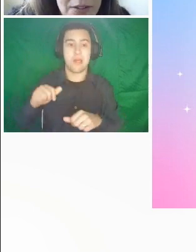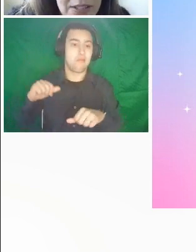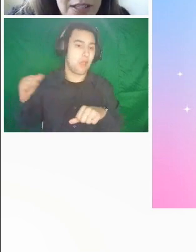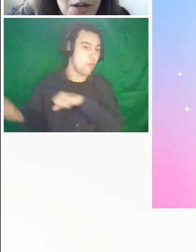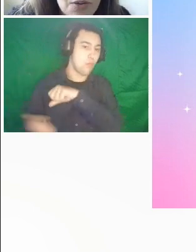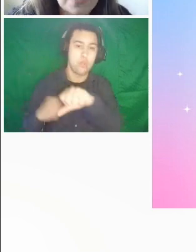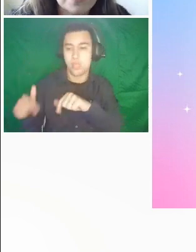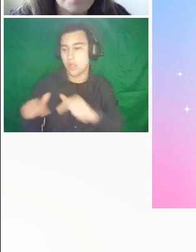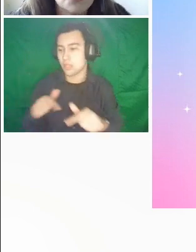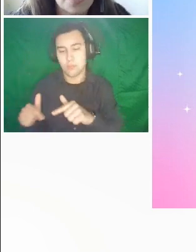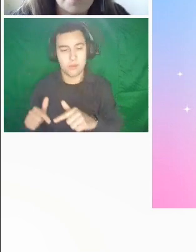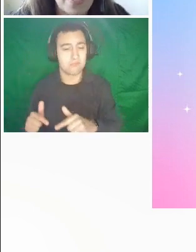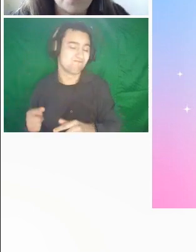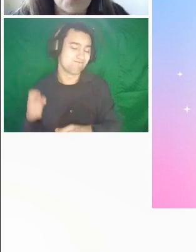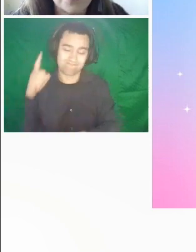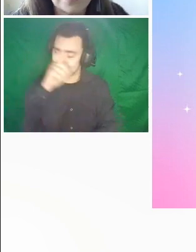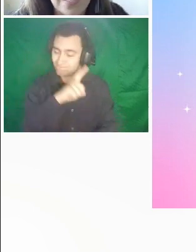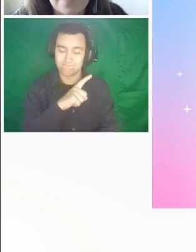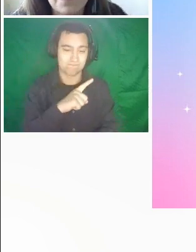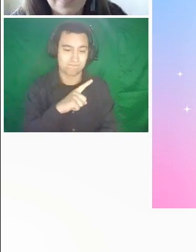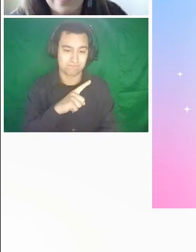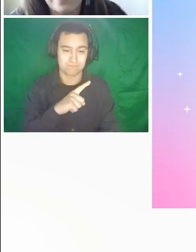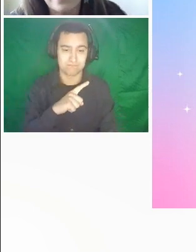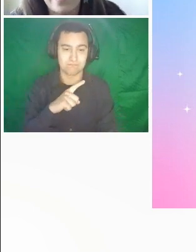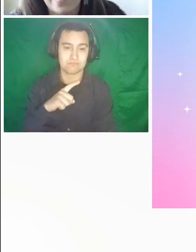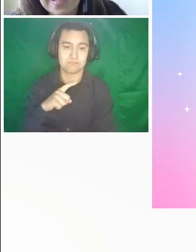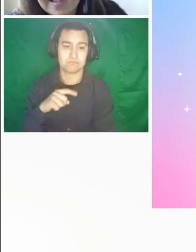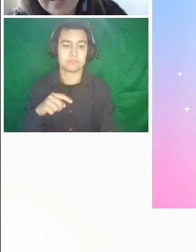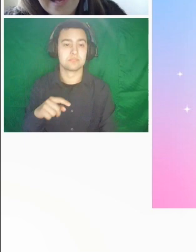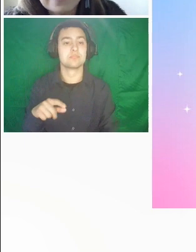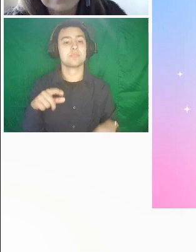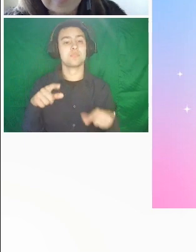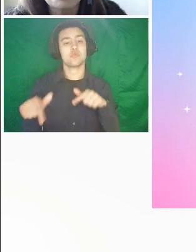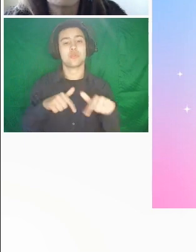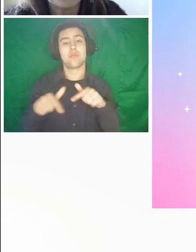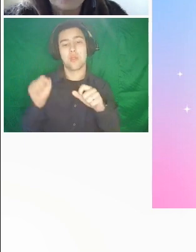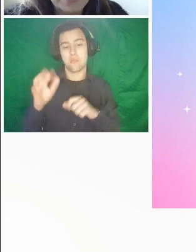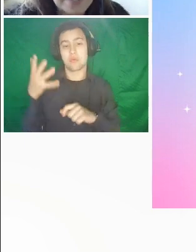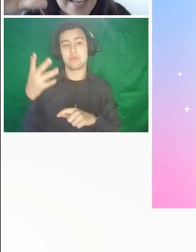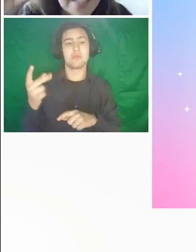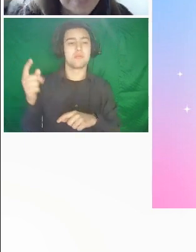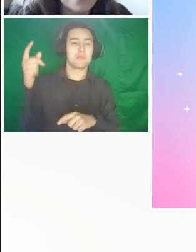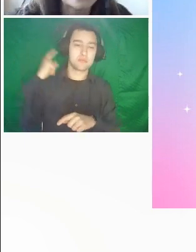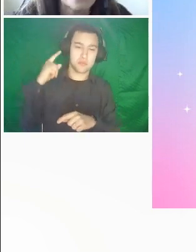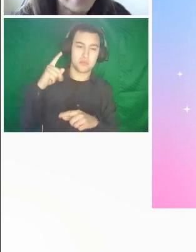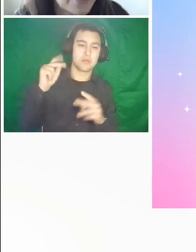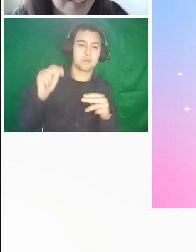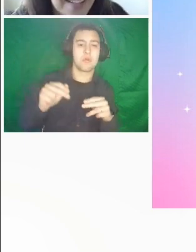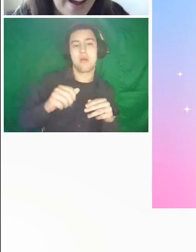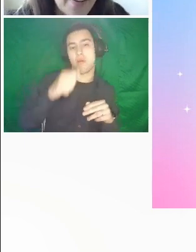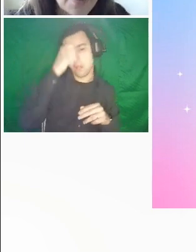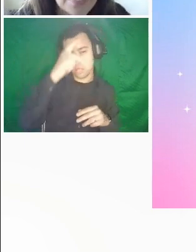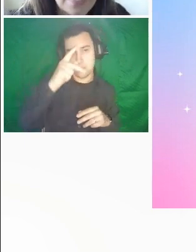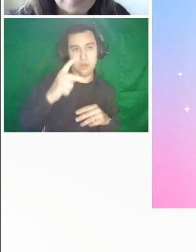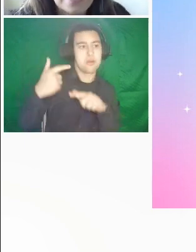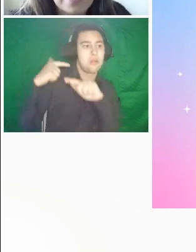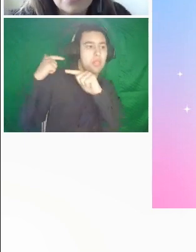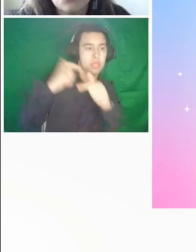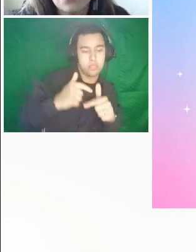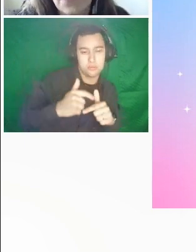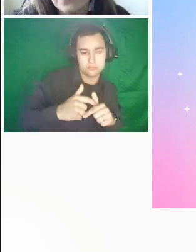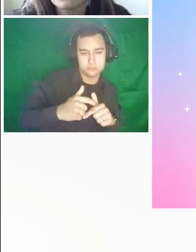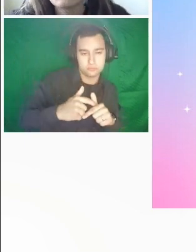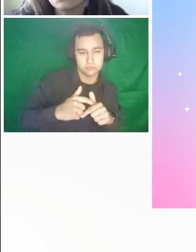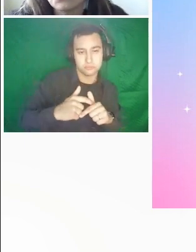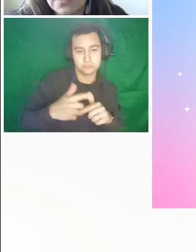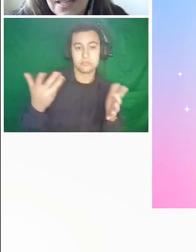de trabalho o sistema de trabalho pode ser eh ainda aquele sistema mecanicista lá da era industrial e aqui